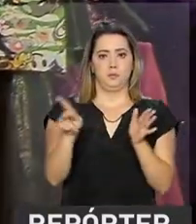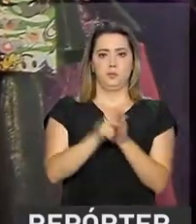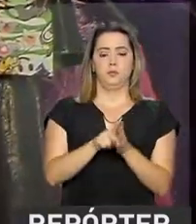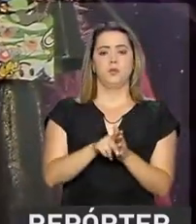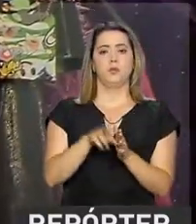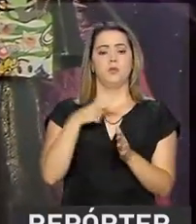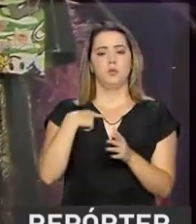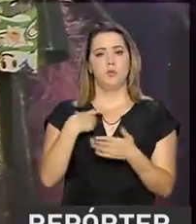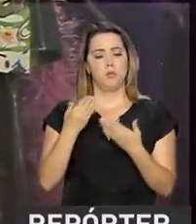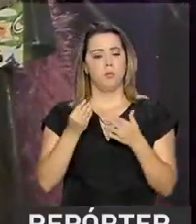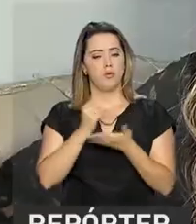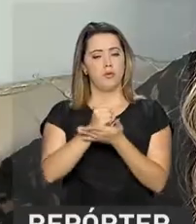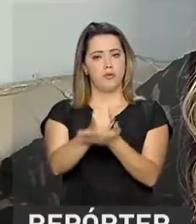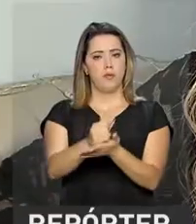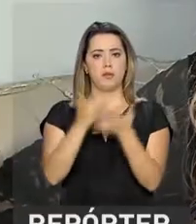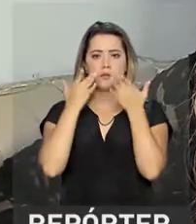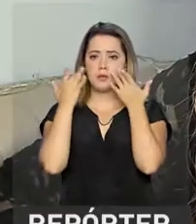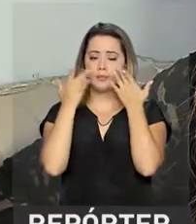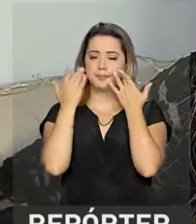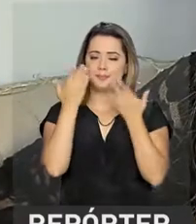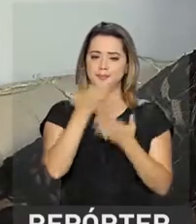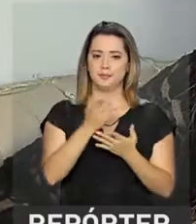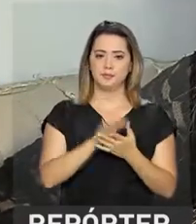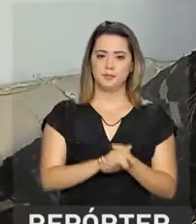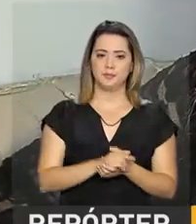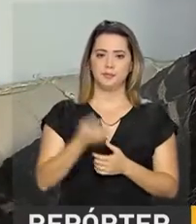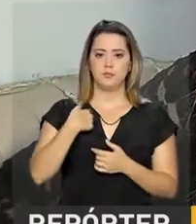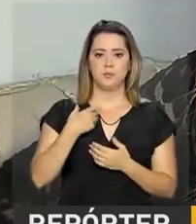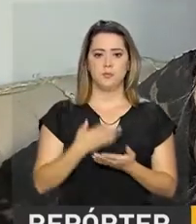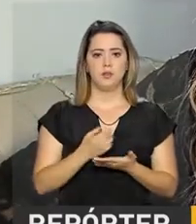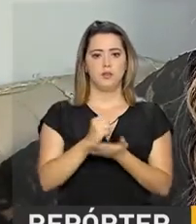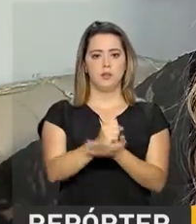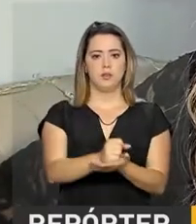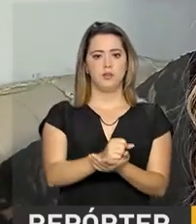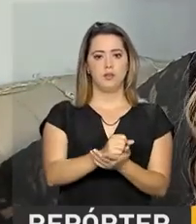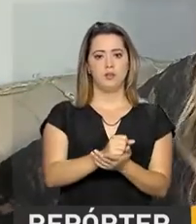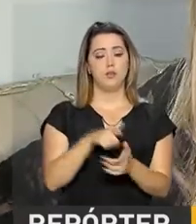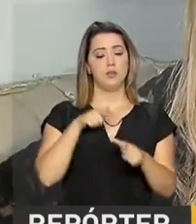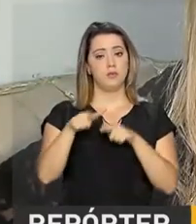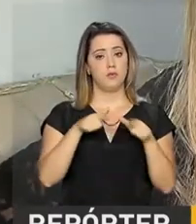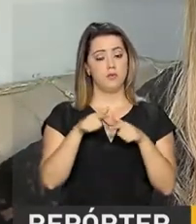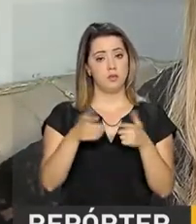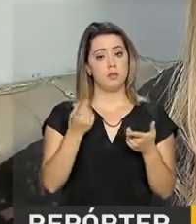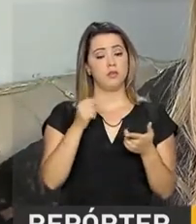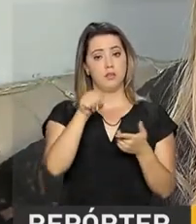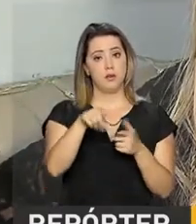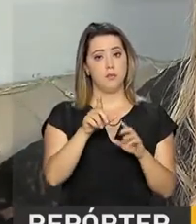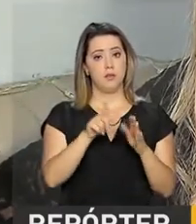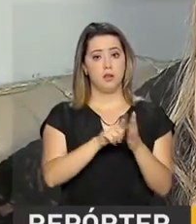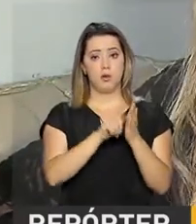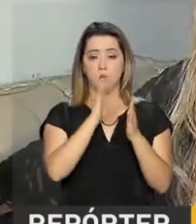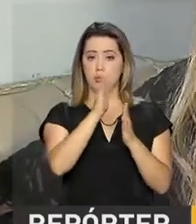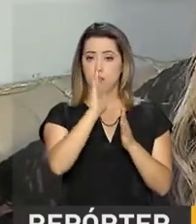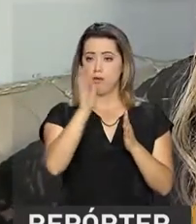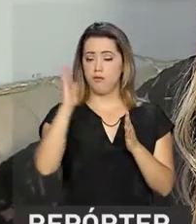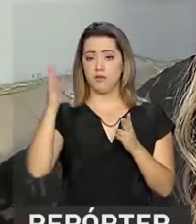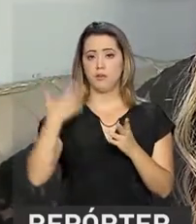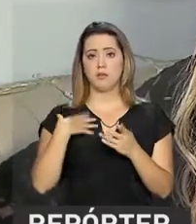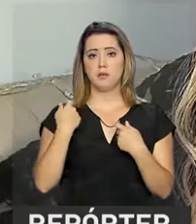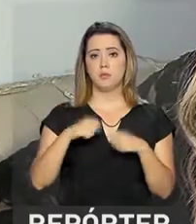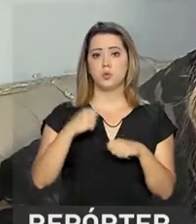serviços artísticos eu prestei um serviço a uma grande livraria e ela exigiu essa a nota